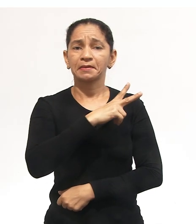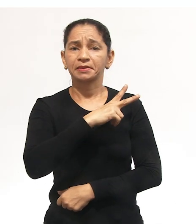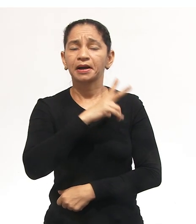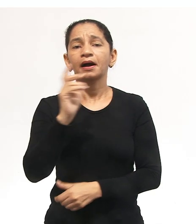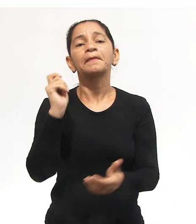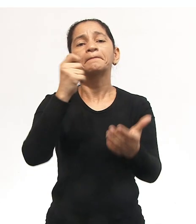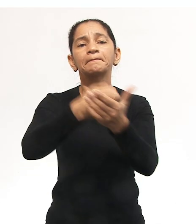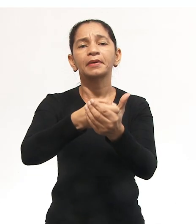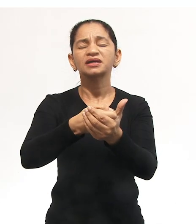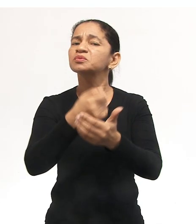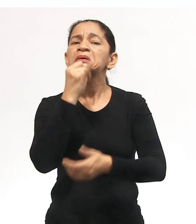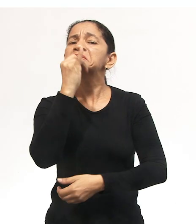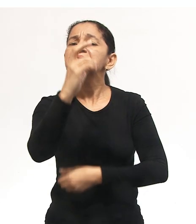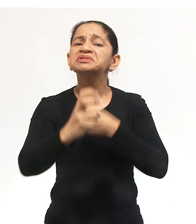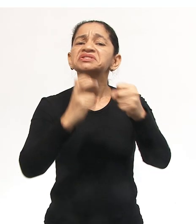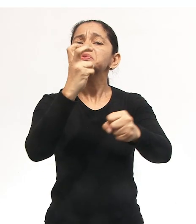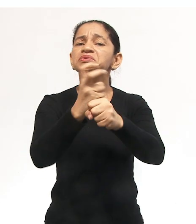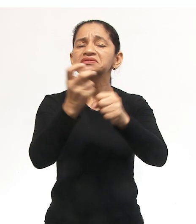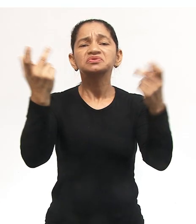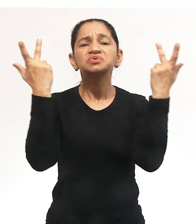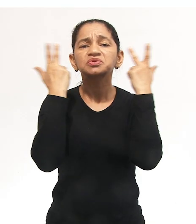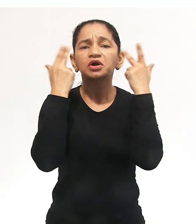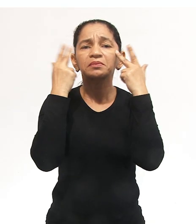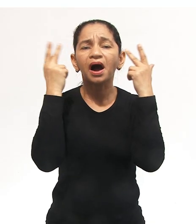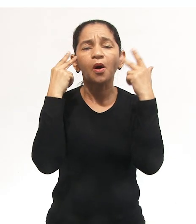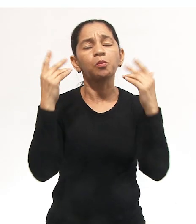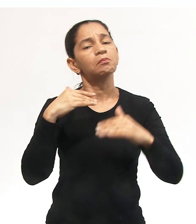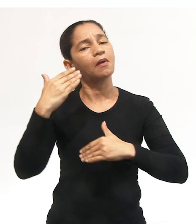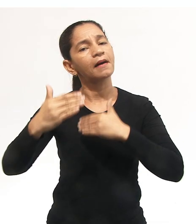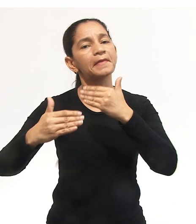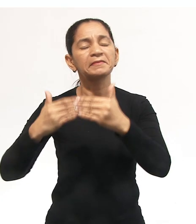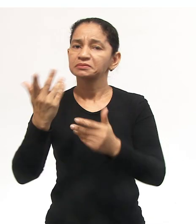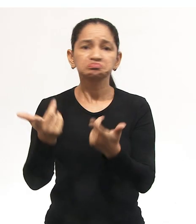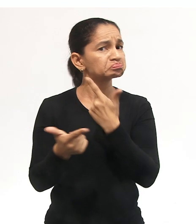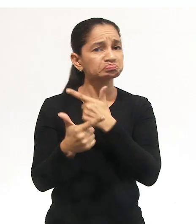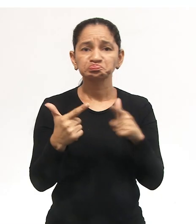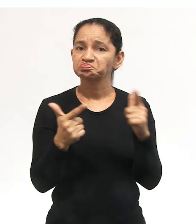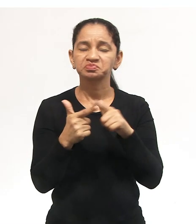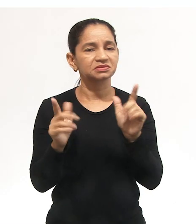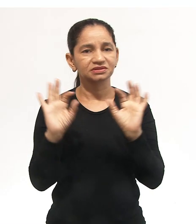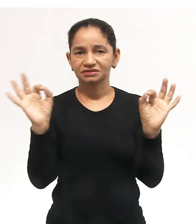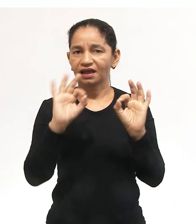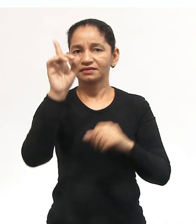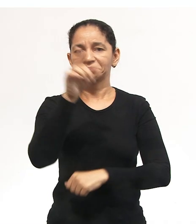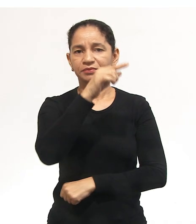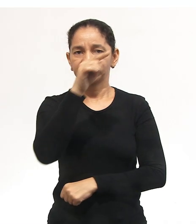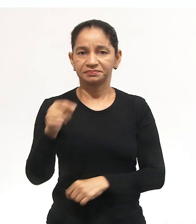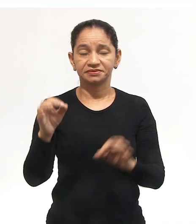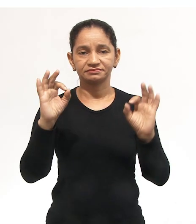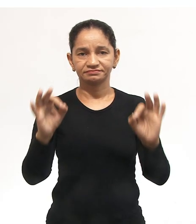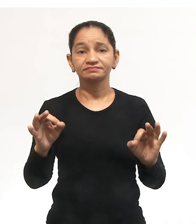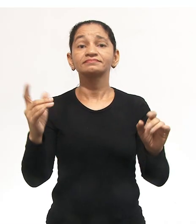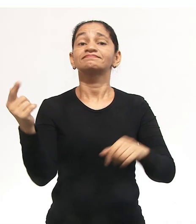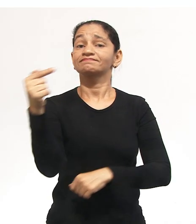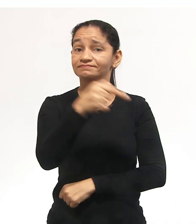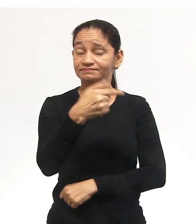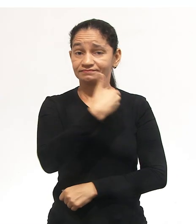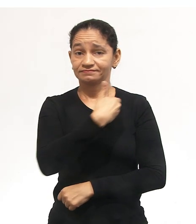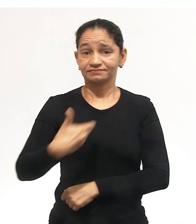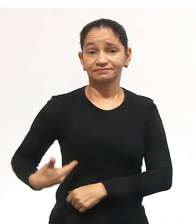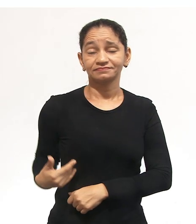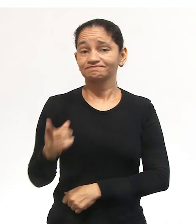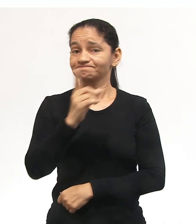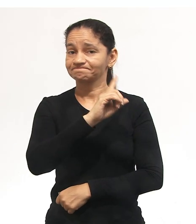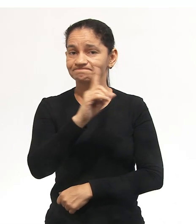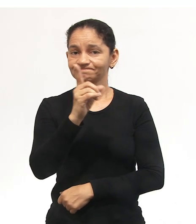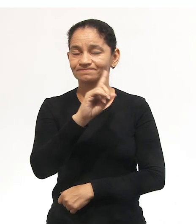parcela em vários 5 anos, né? A gente não tem nada que nos proíba de fazer isso, né? Mas o gestor público,